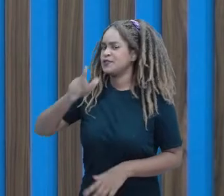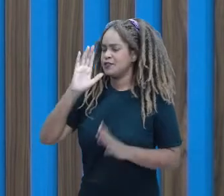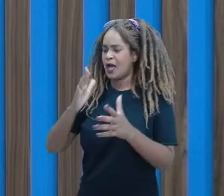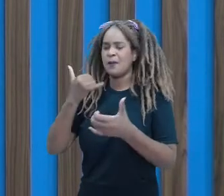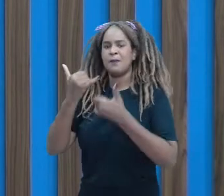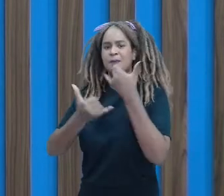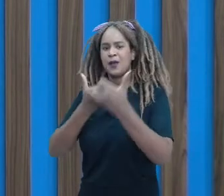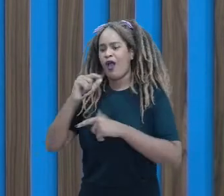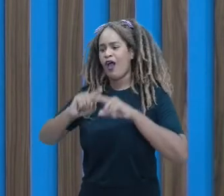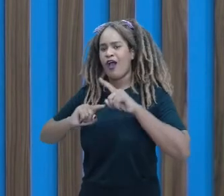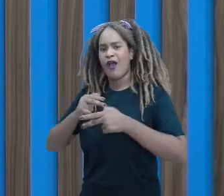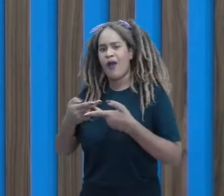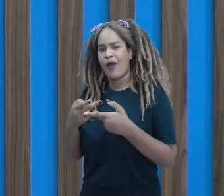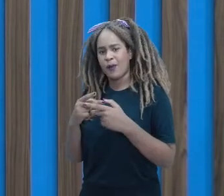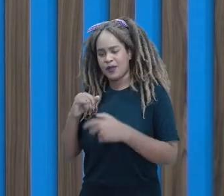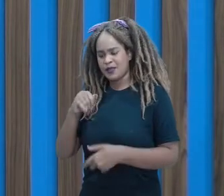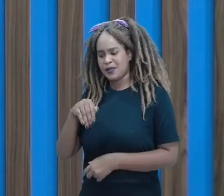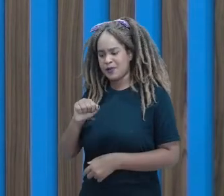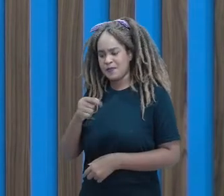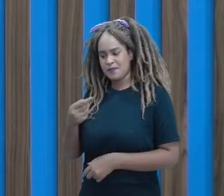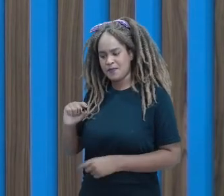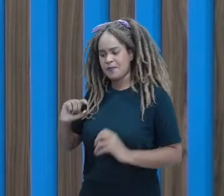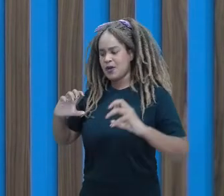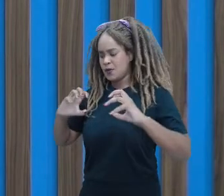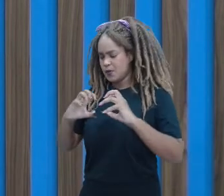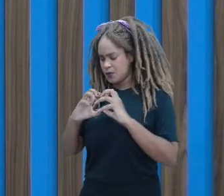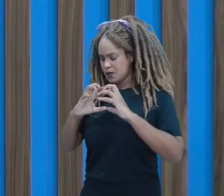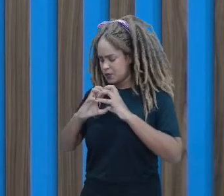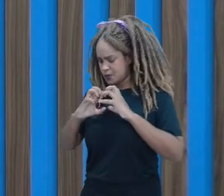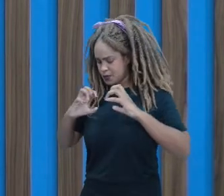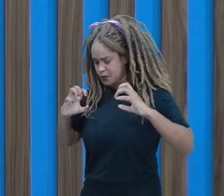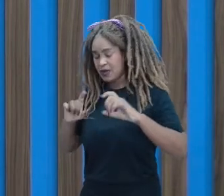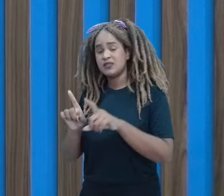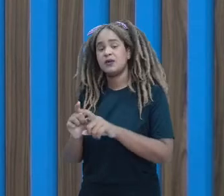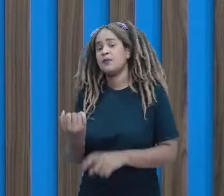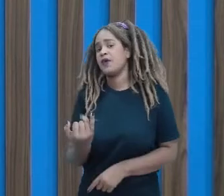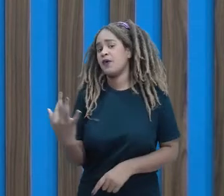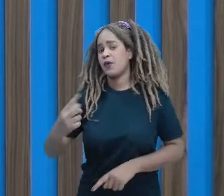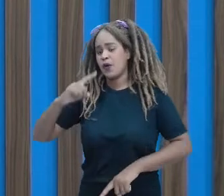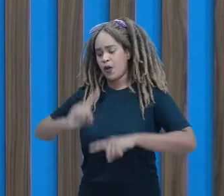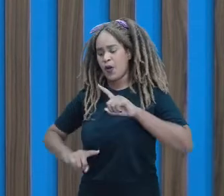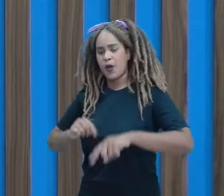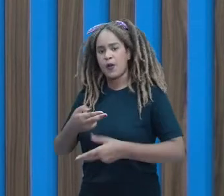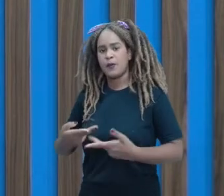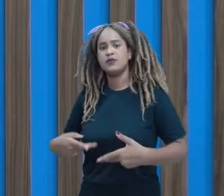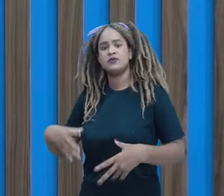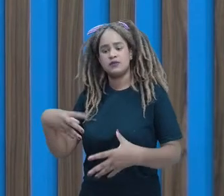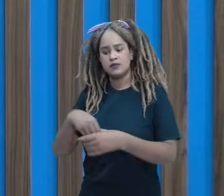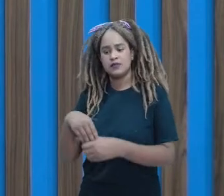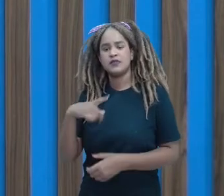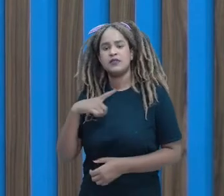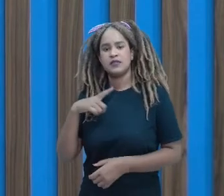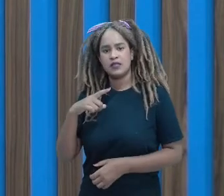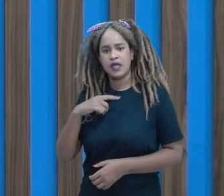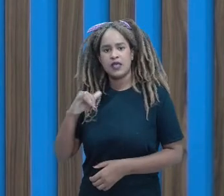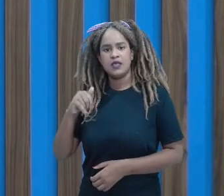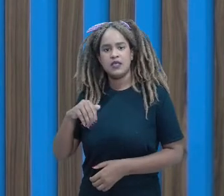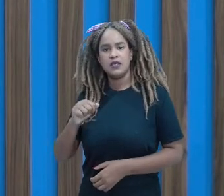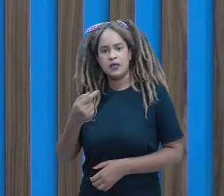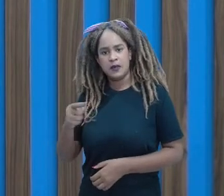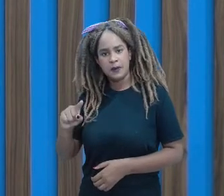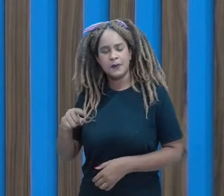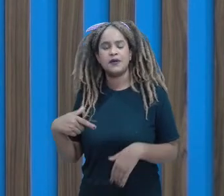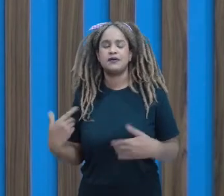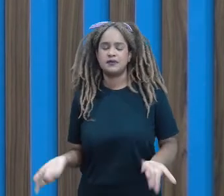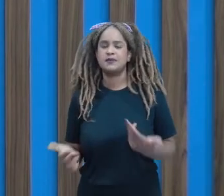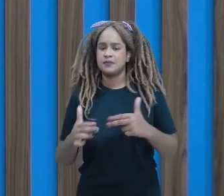ímã, já viram essa questão, né? Já viram até alguns instrumentos que funcionam à base de ímã. Então, vale a pena a gente